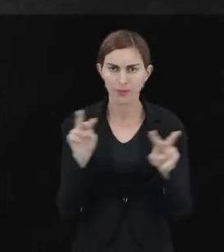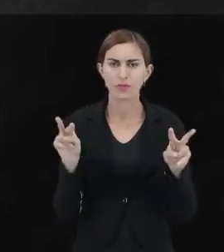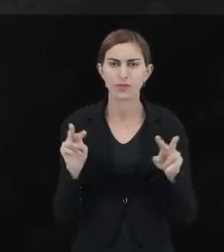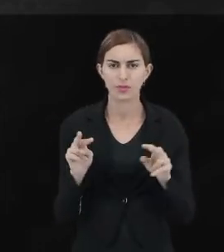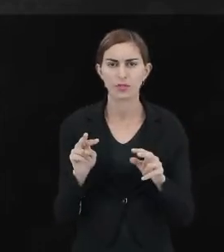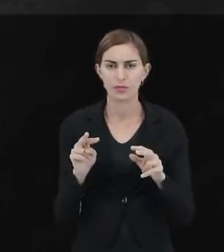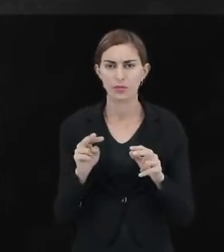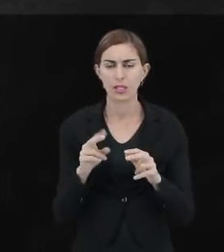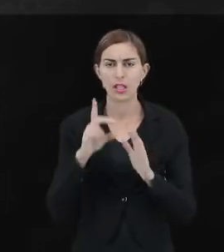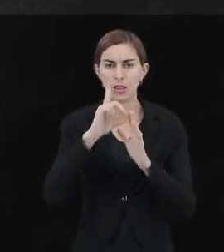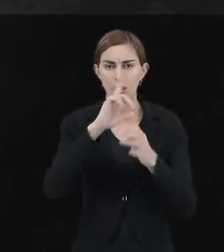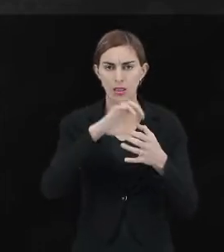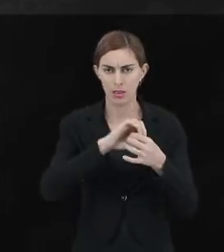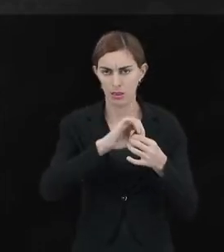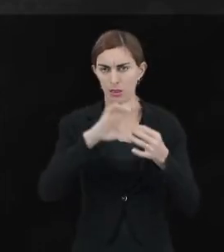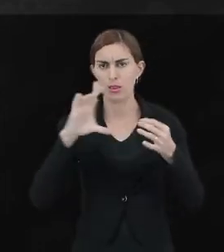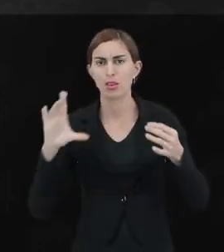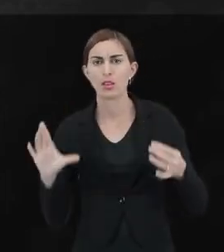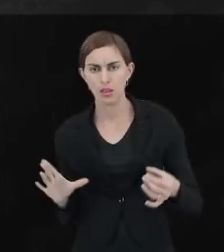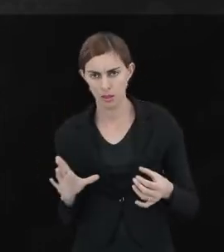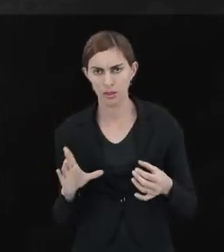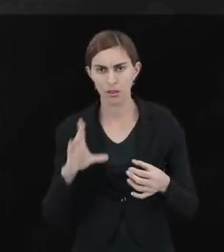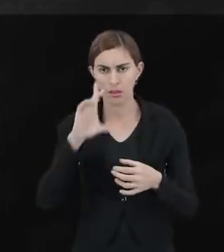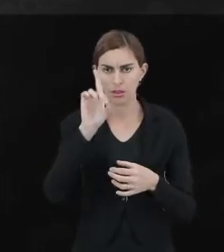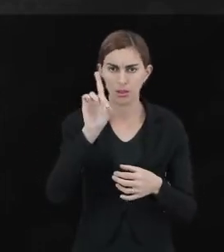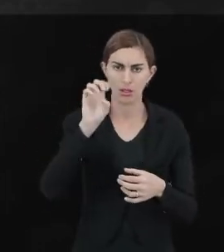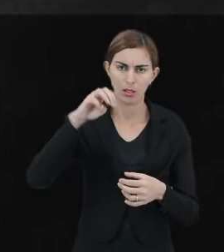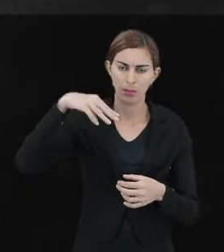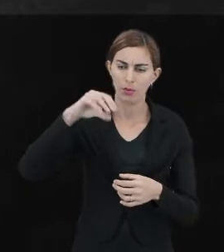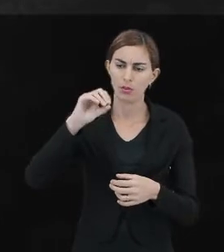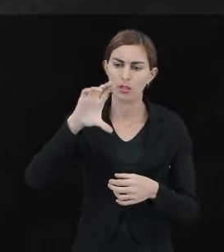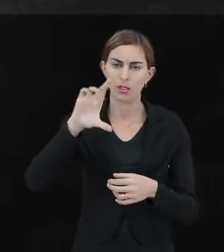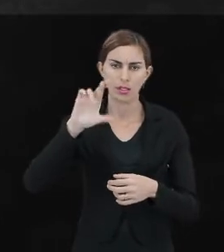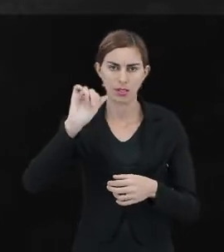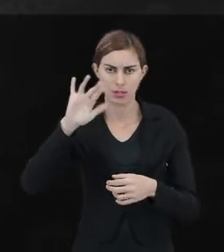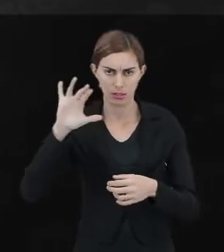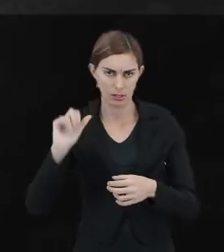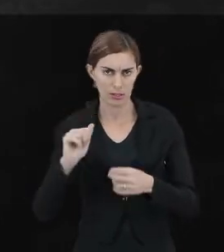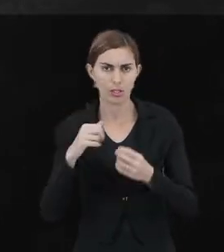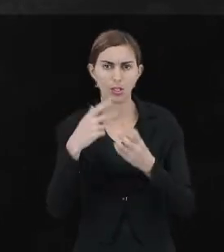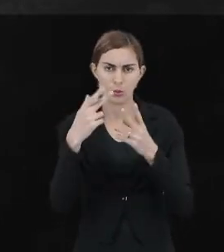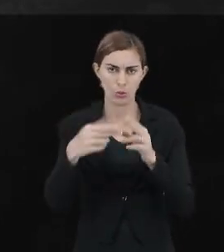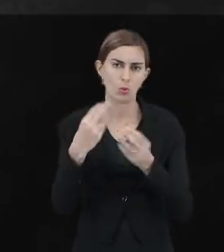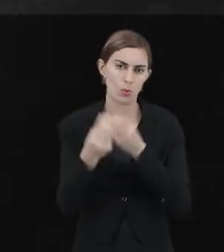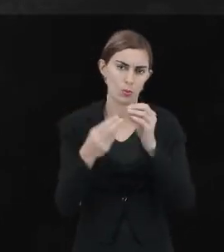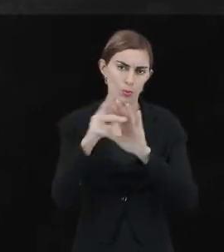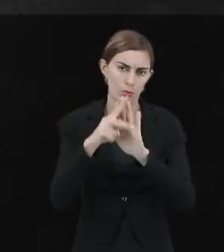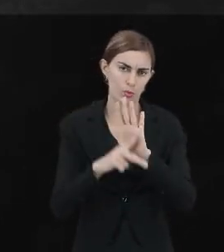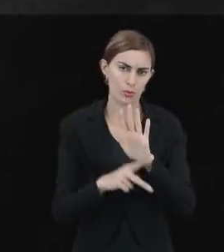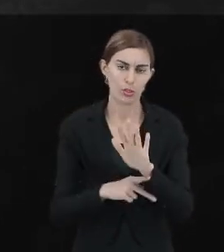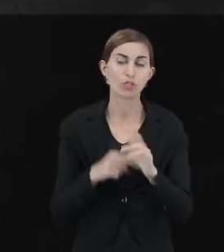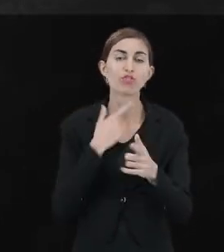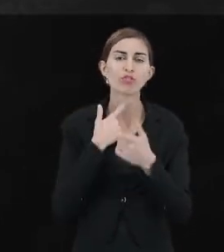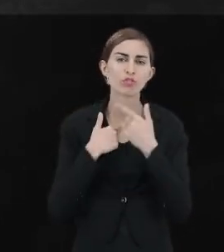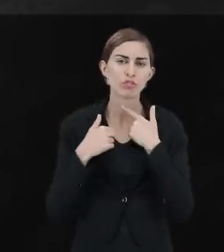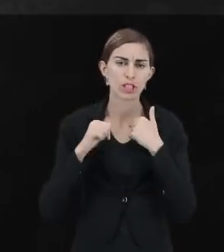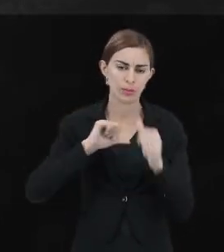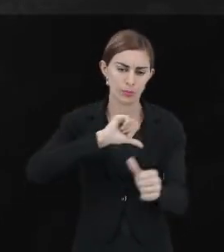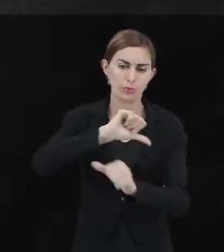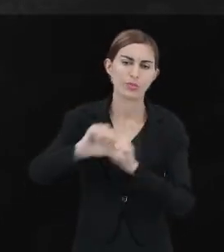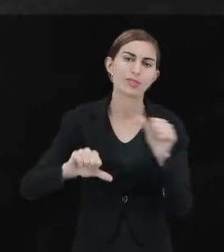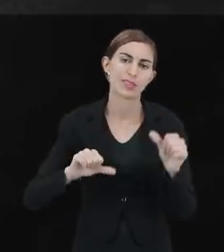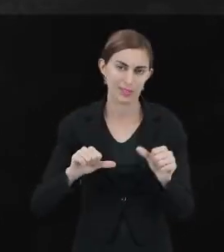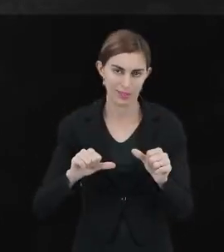hiato permanente entre democracia como projeto, aquilo que se tem como desejo de mudança, e a